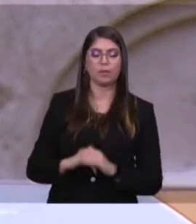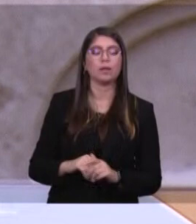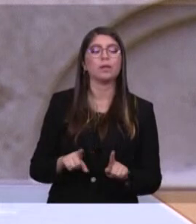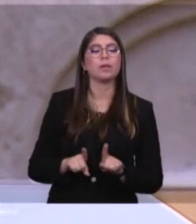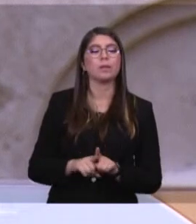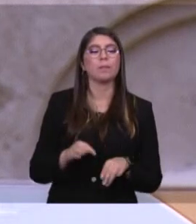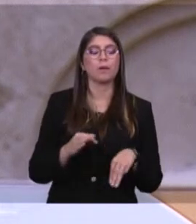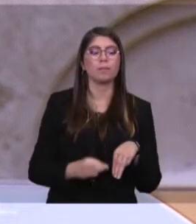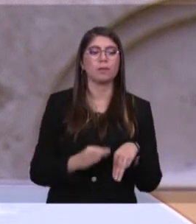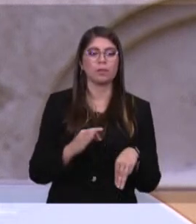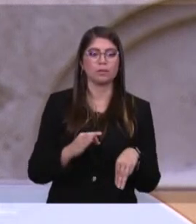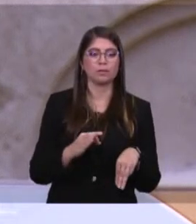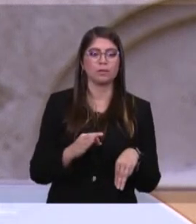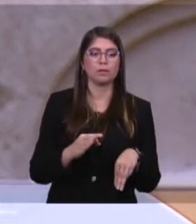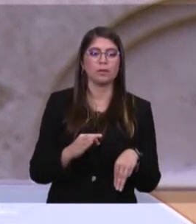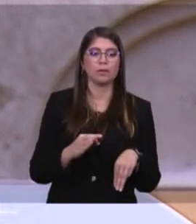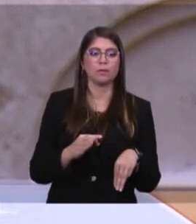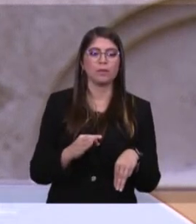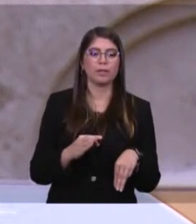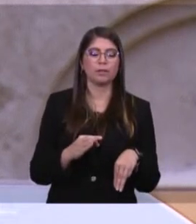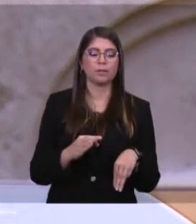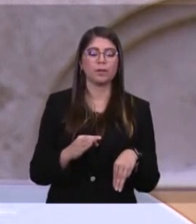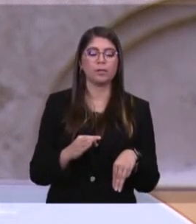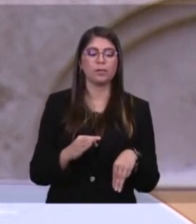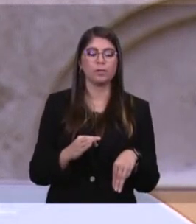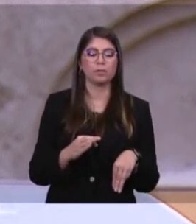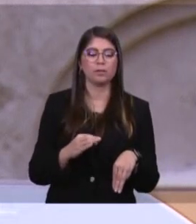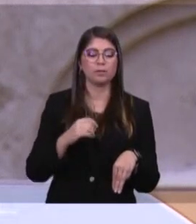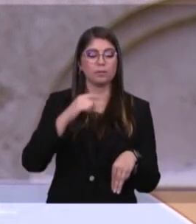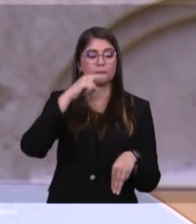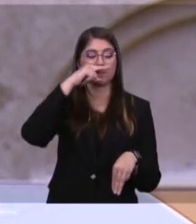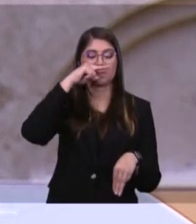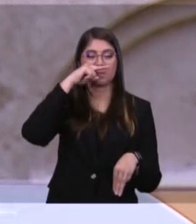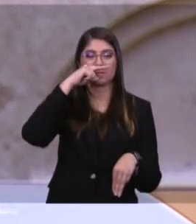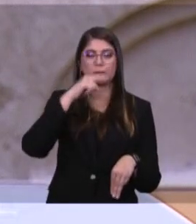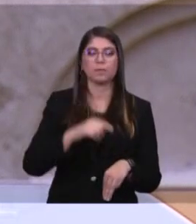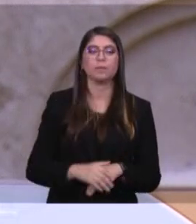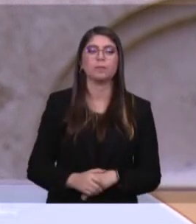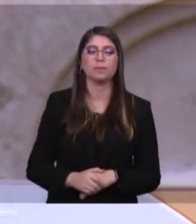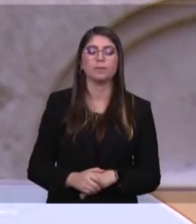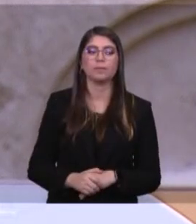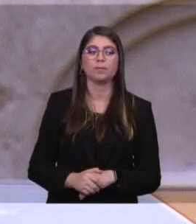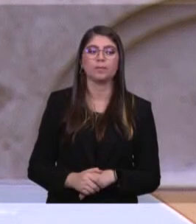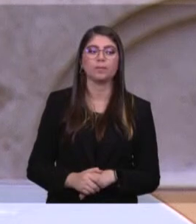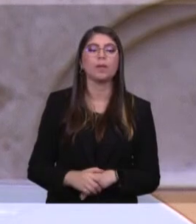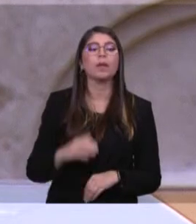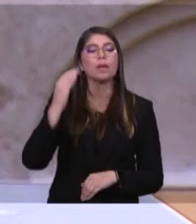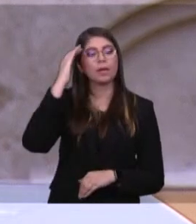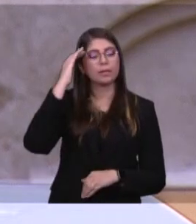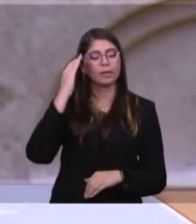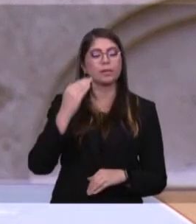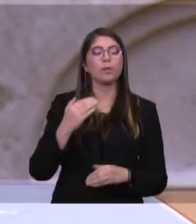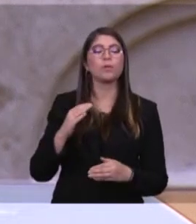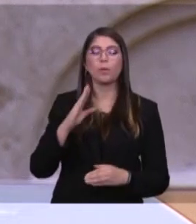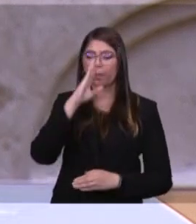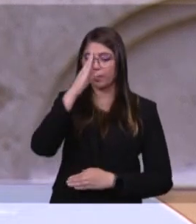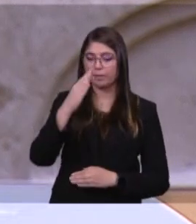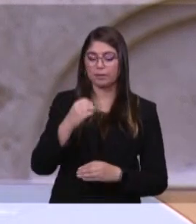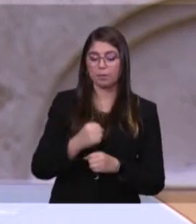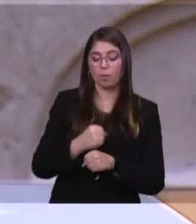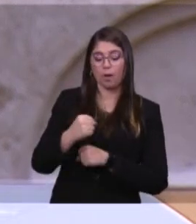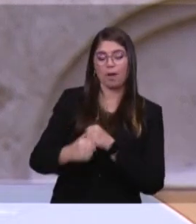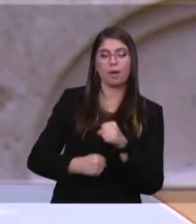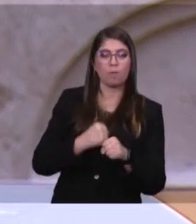do ministro Luiz Edson Fachin, que julgou procedente o pedido, entendendo aplicável a anterioridade anual